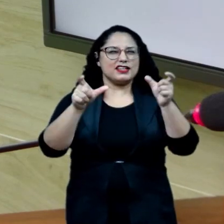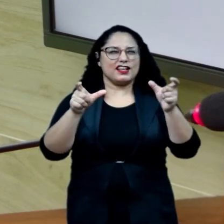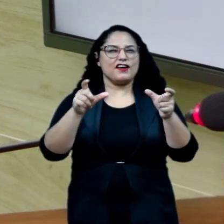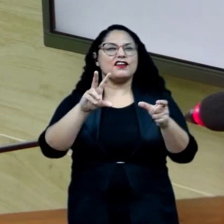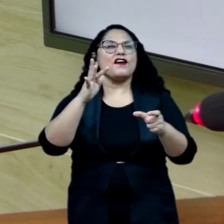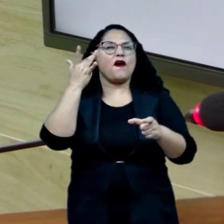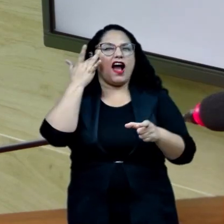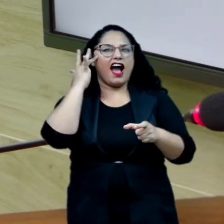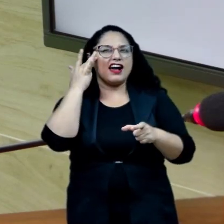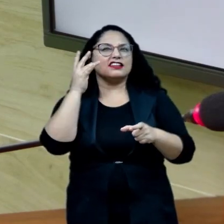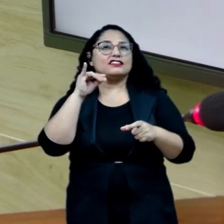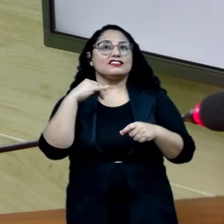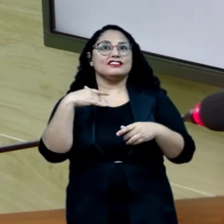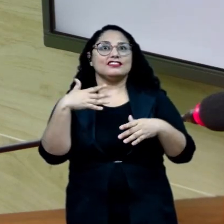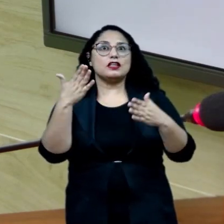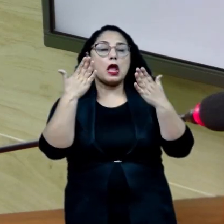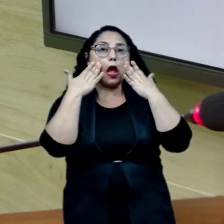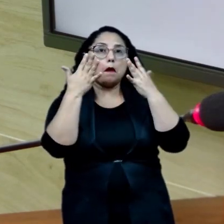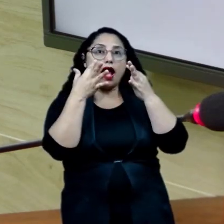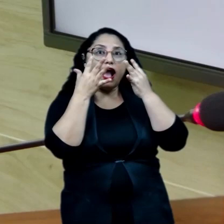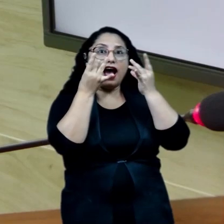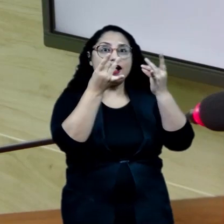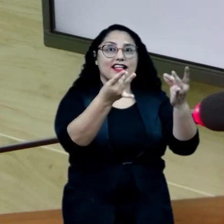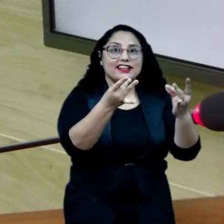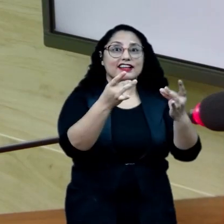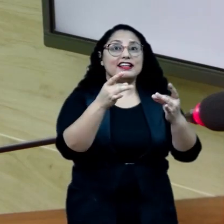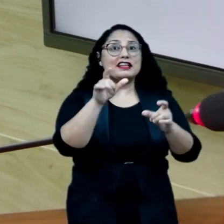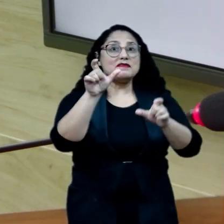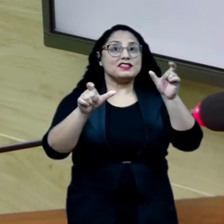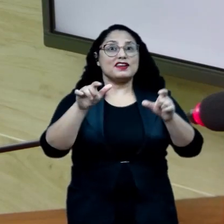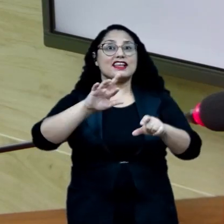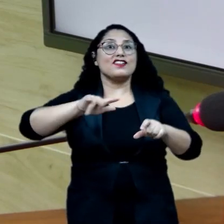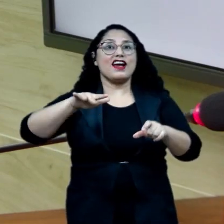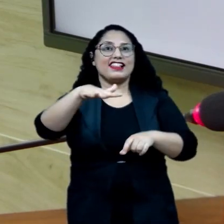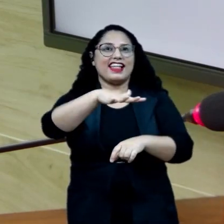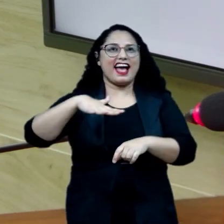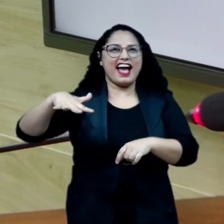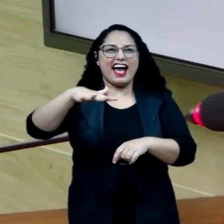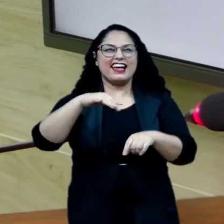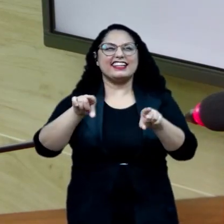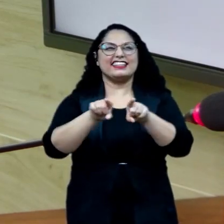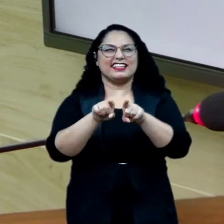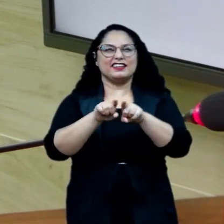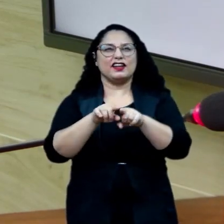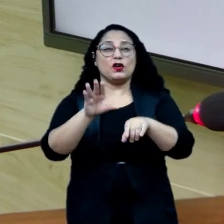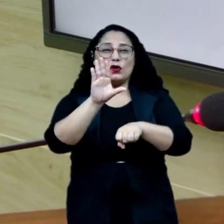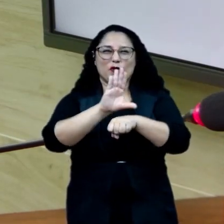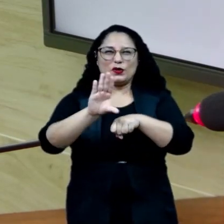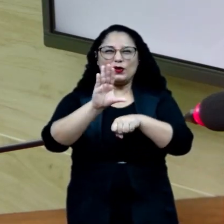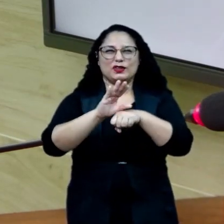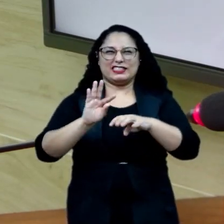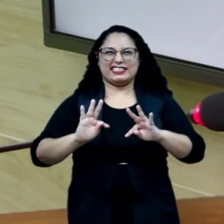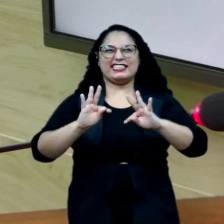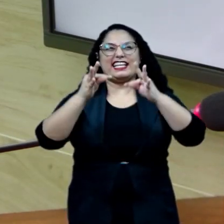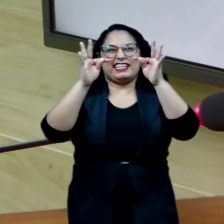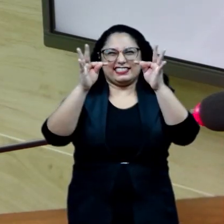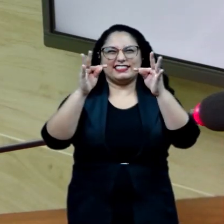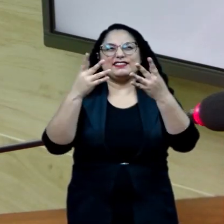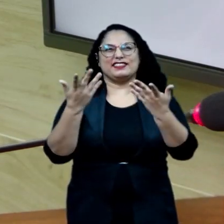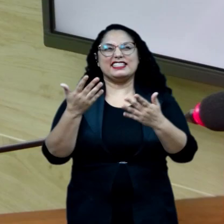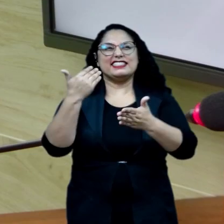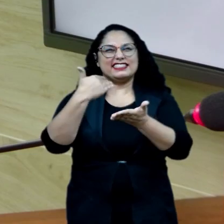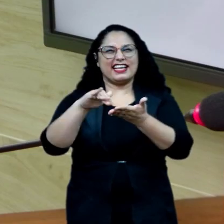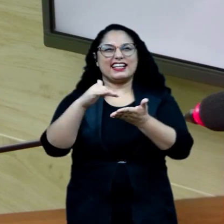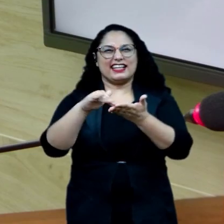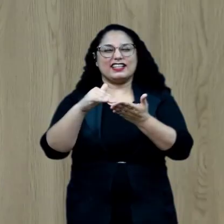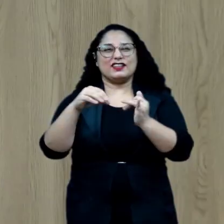que isso chama muita atenção, até de quem não é da área, né? Sim, sim. O curso de Tecnologia em